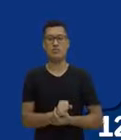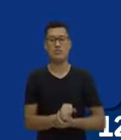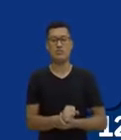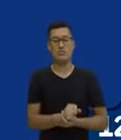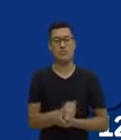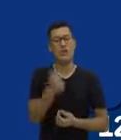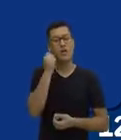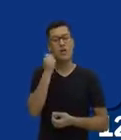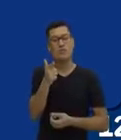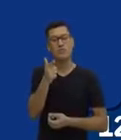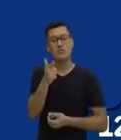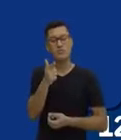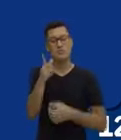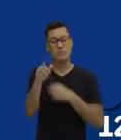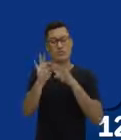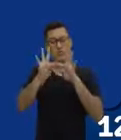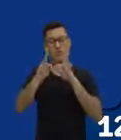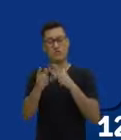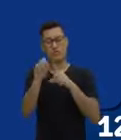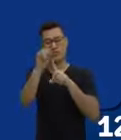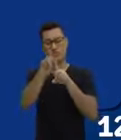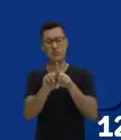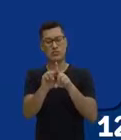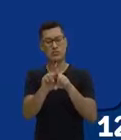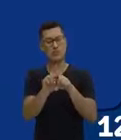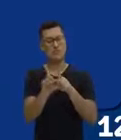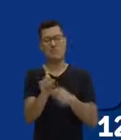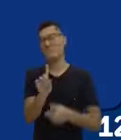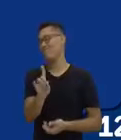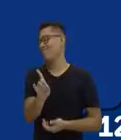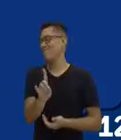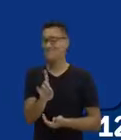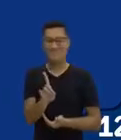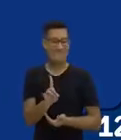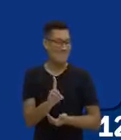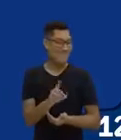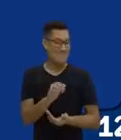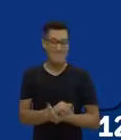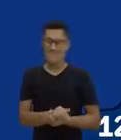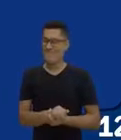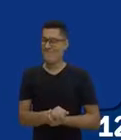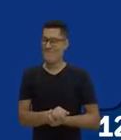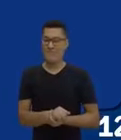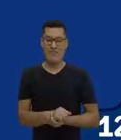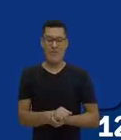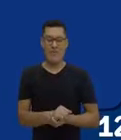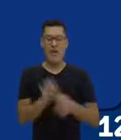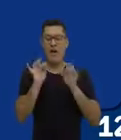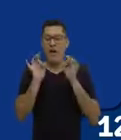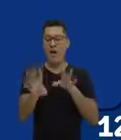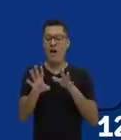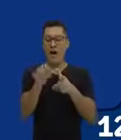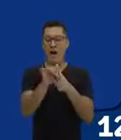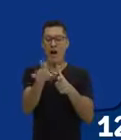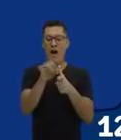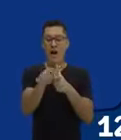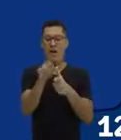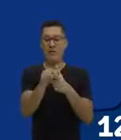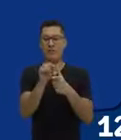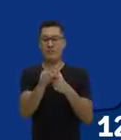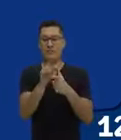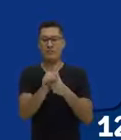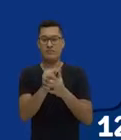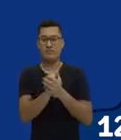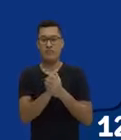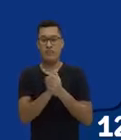coisa fixa todo mês nessas peças dele? Não. Não. Ele vai, em casa, ele vai ganhar o que ele vender. Exatamente. Né? A pergunta é, se ele